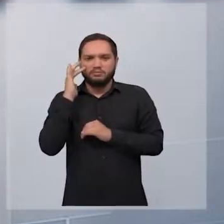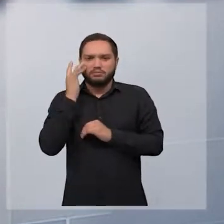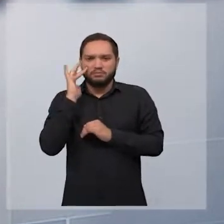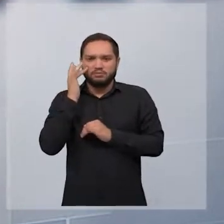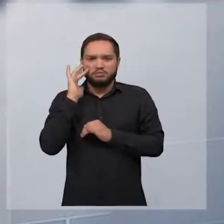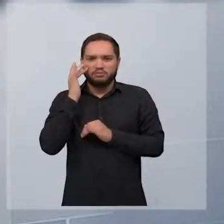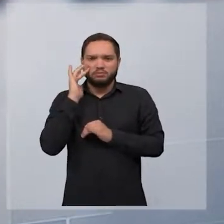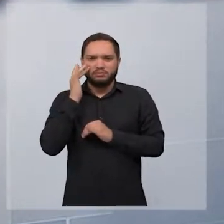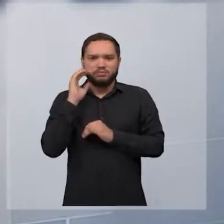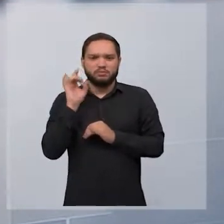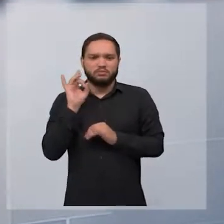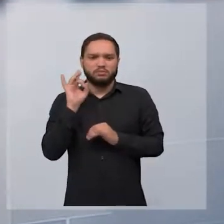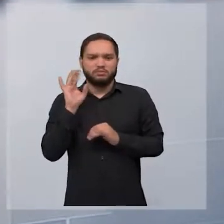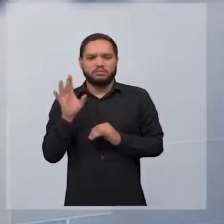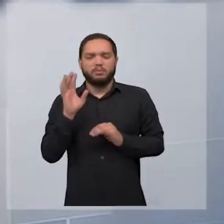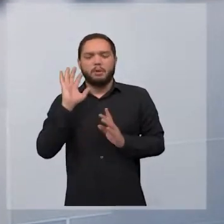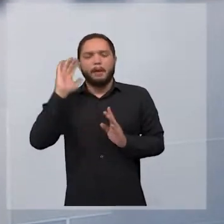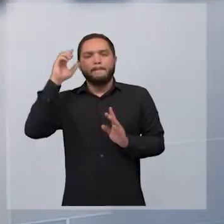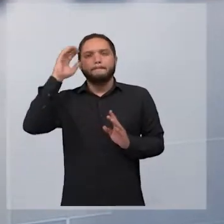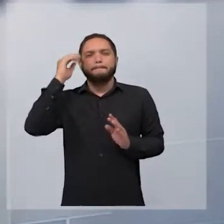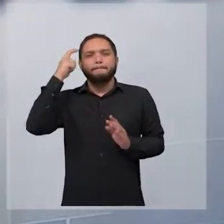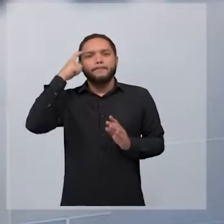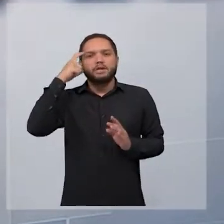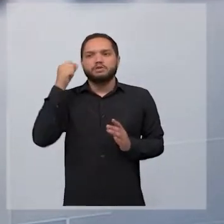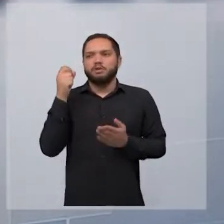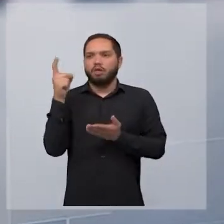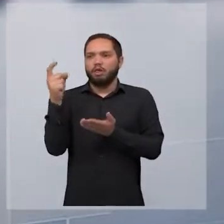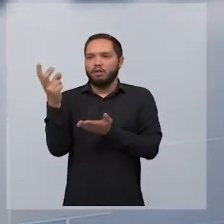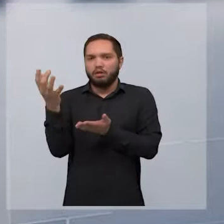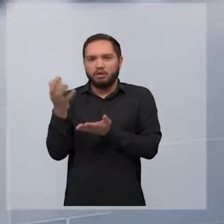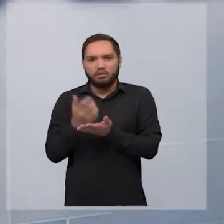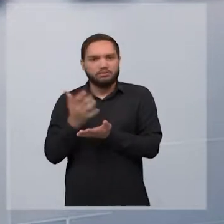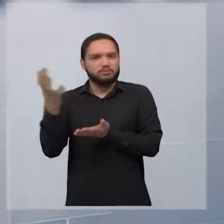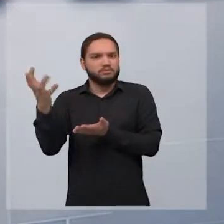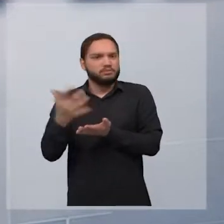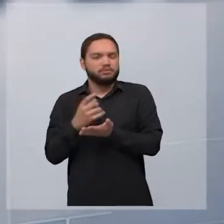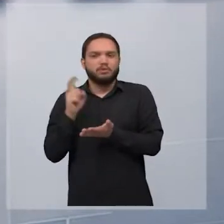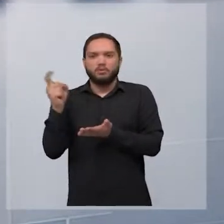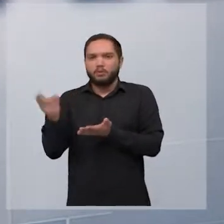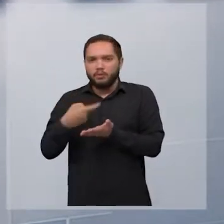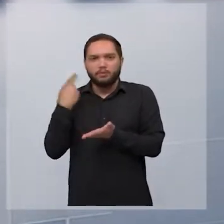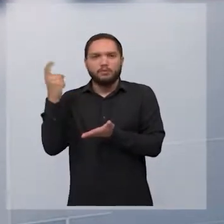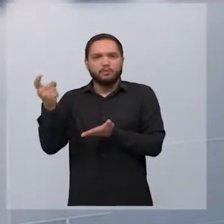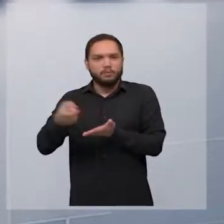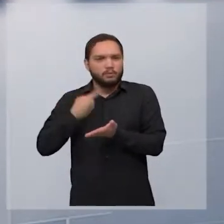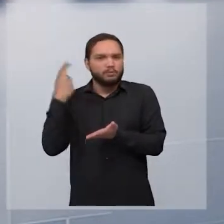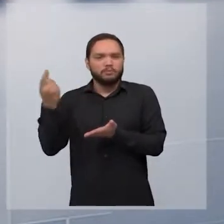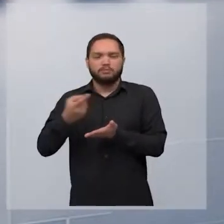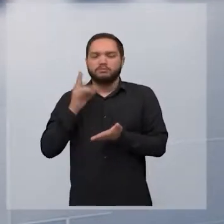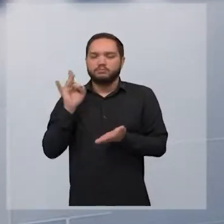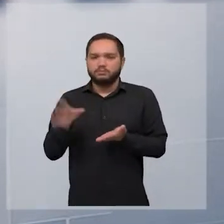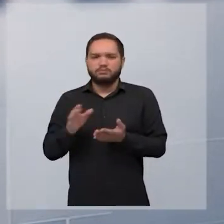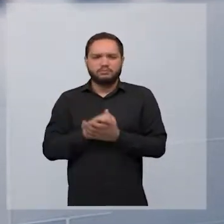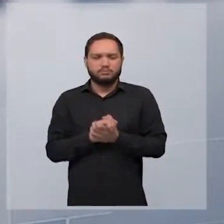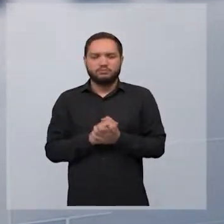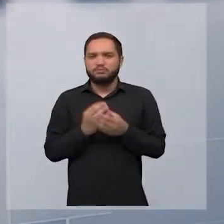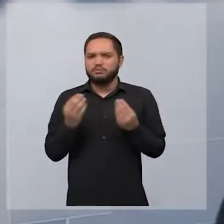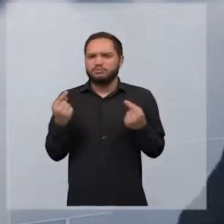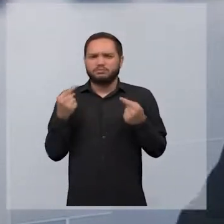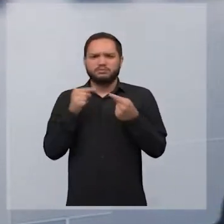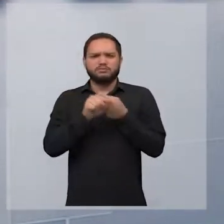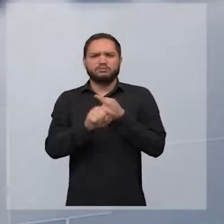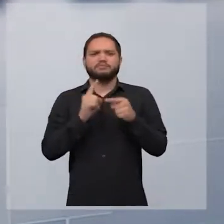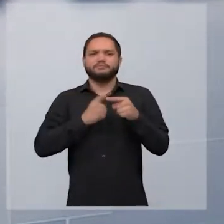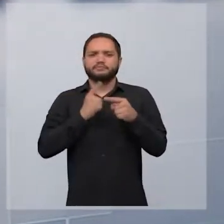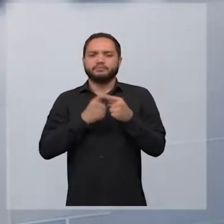e pensando em arrecadar. O objetivo é arrecadar. Porque não tem sentido, por exemplo, um cidadão que,